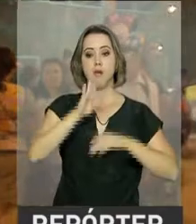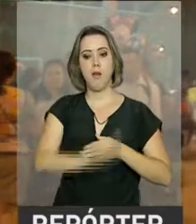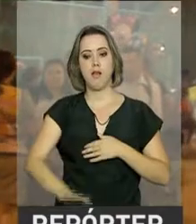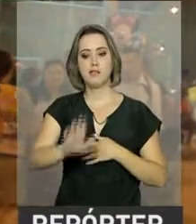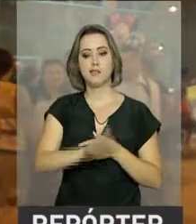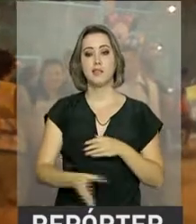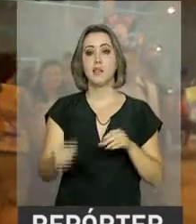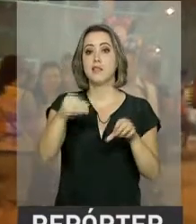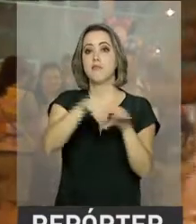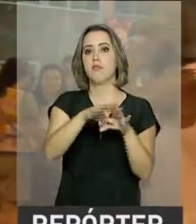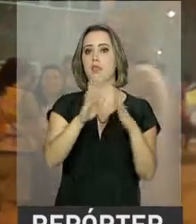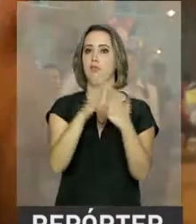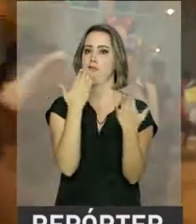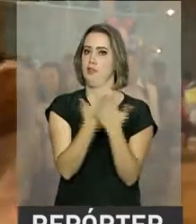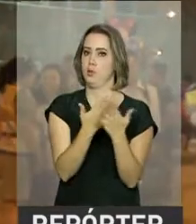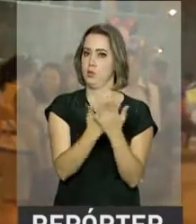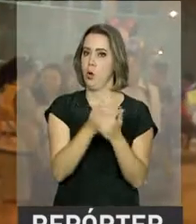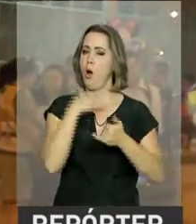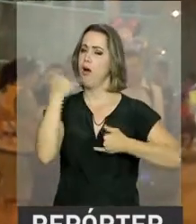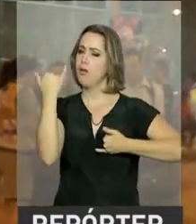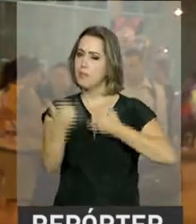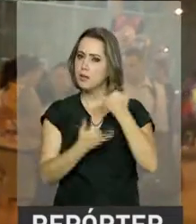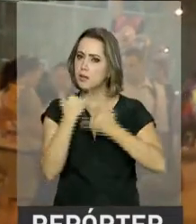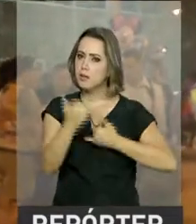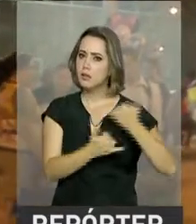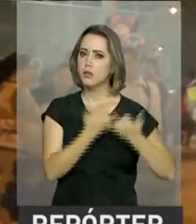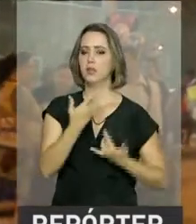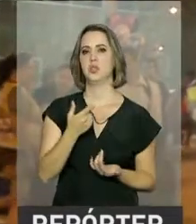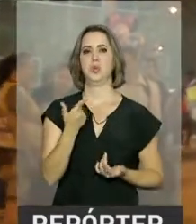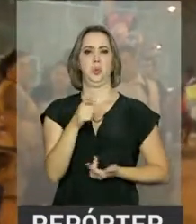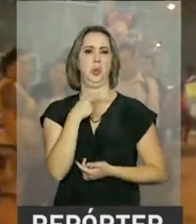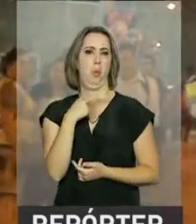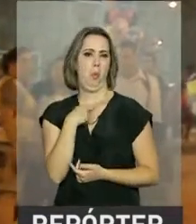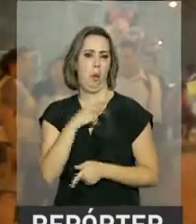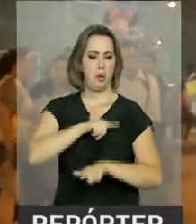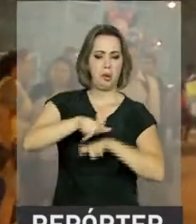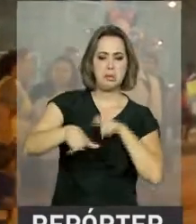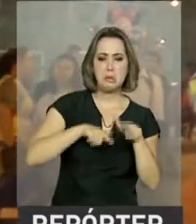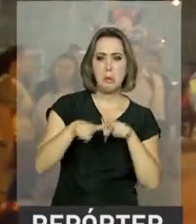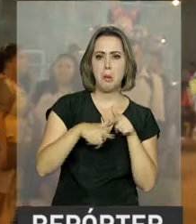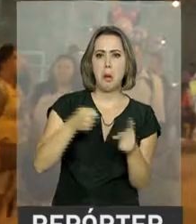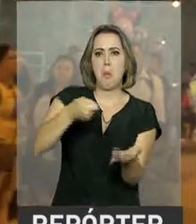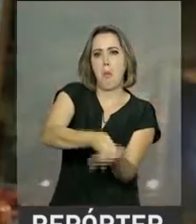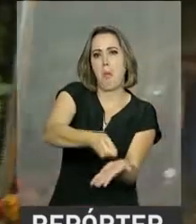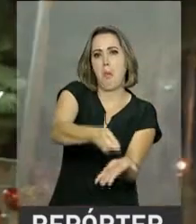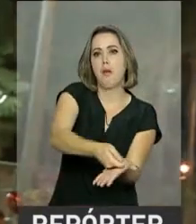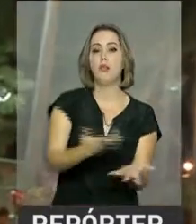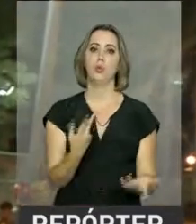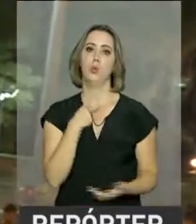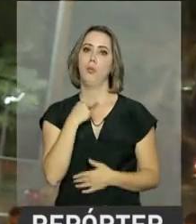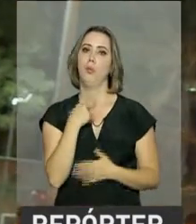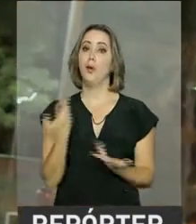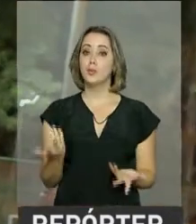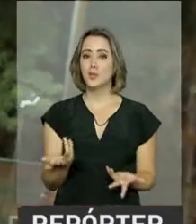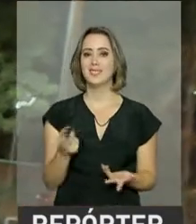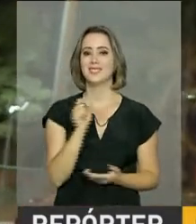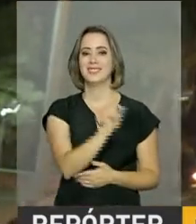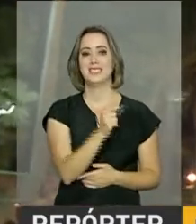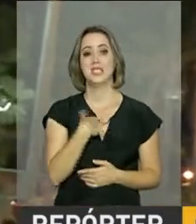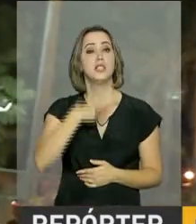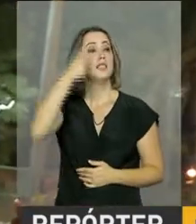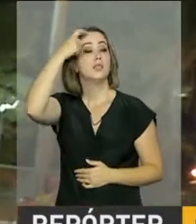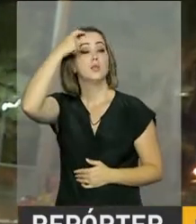se divertindo, brincando, não está trabalhando, não sendo explorada, entendeu? Essa é a nossa preocupação. A gente está tentando conscientizar as